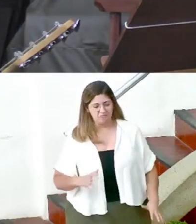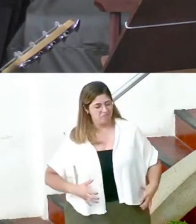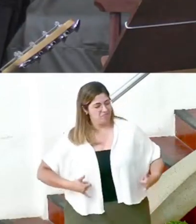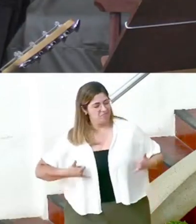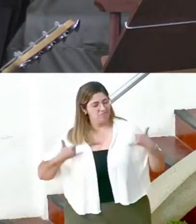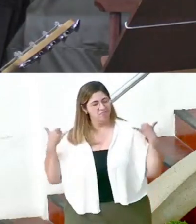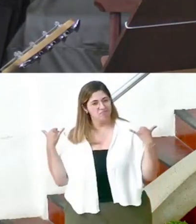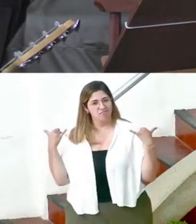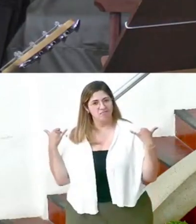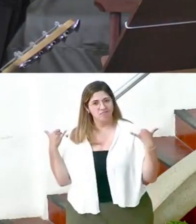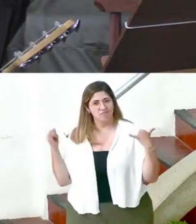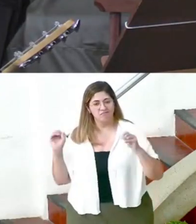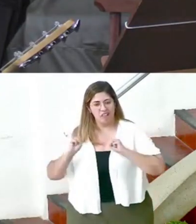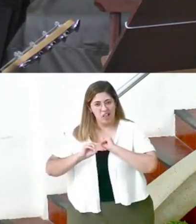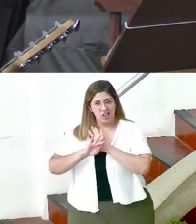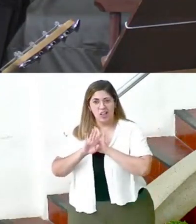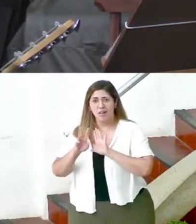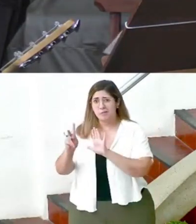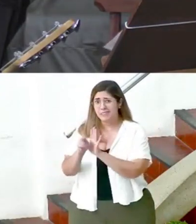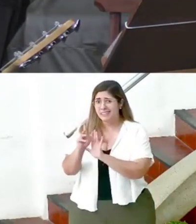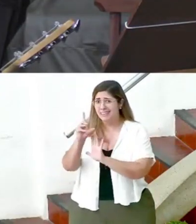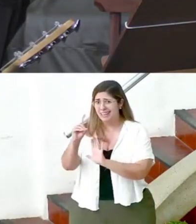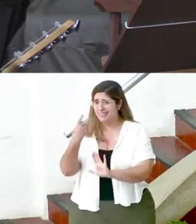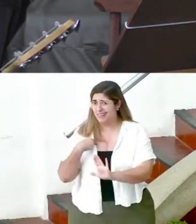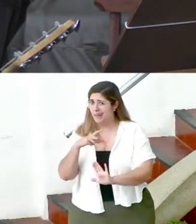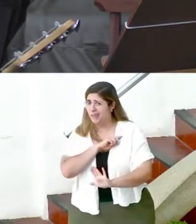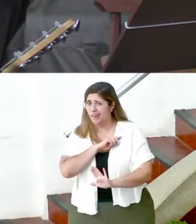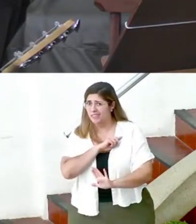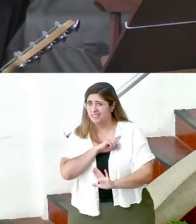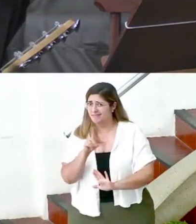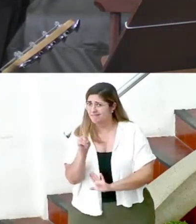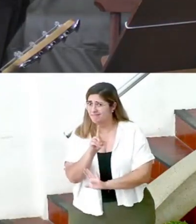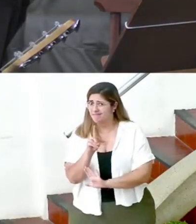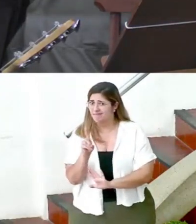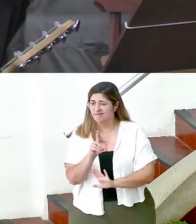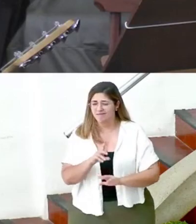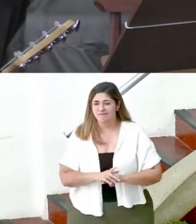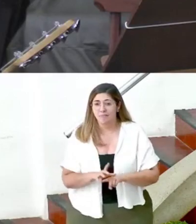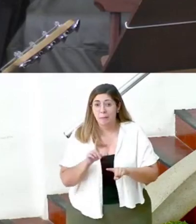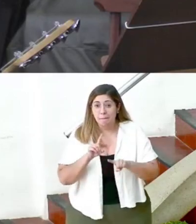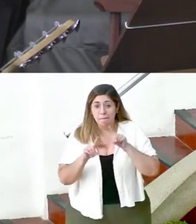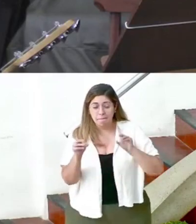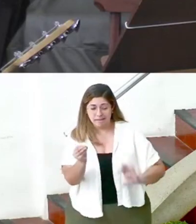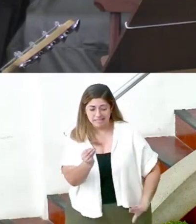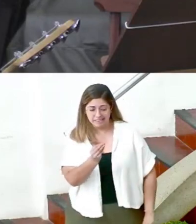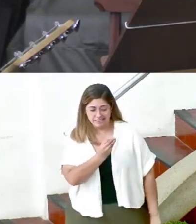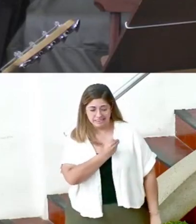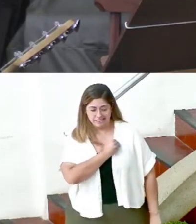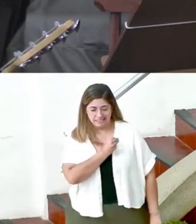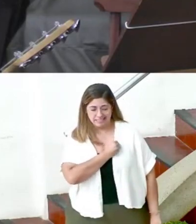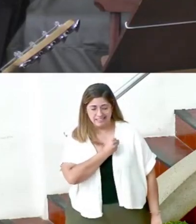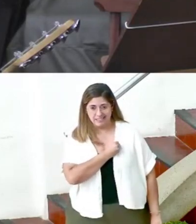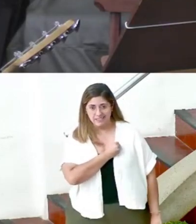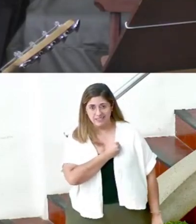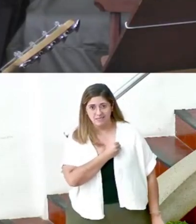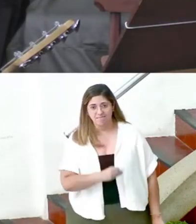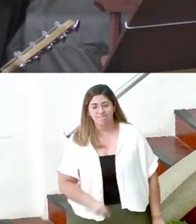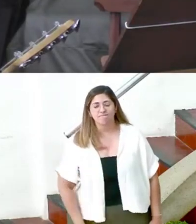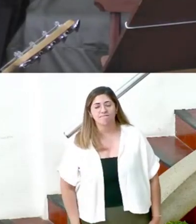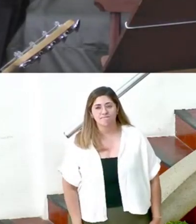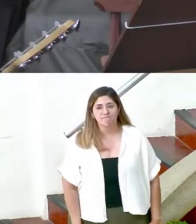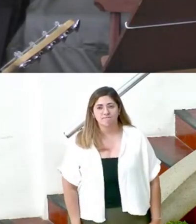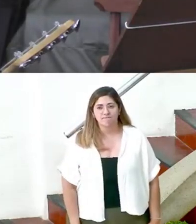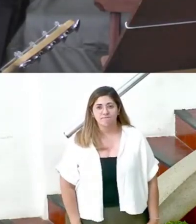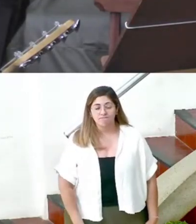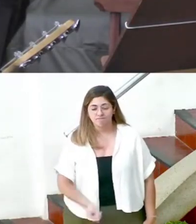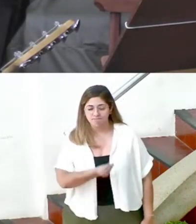ser de Deus? Por quê? Por causa dessa pecinha dentro de nós chamada coração. Orgulho